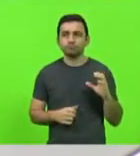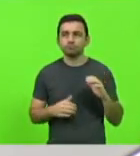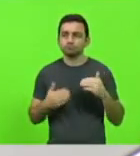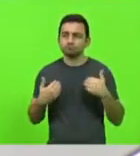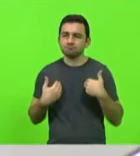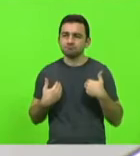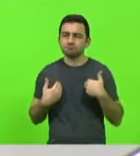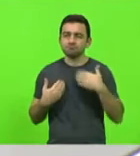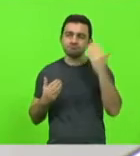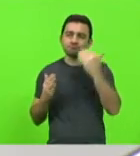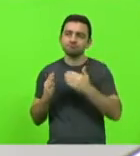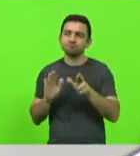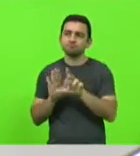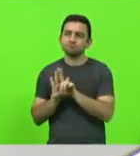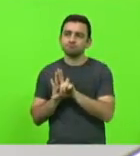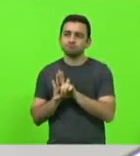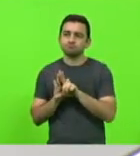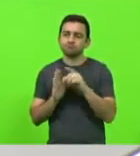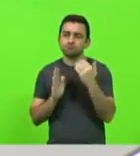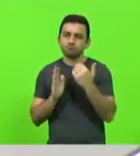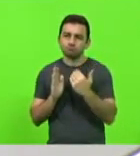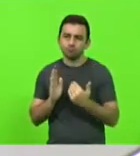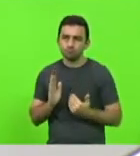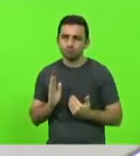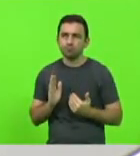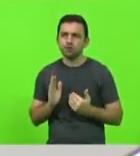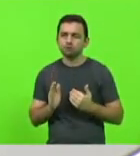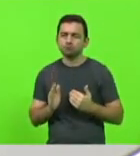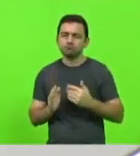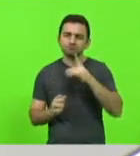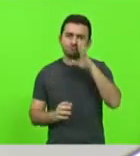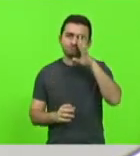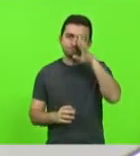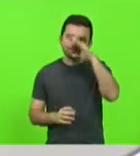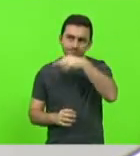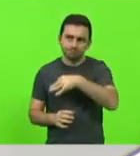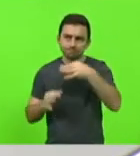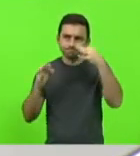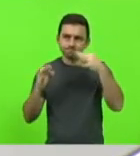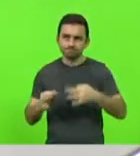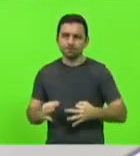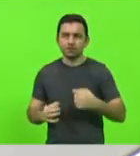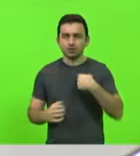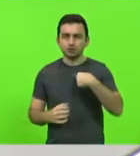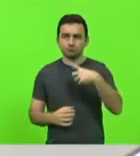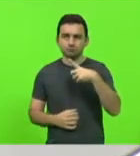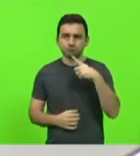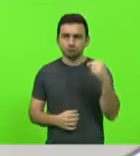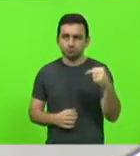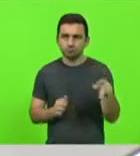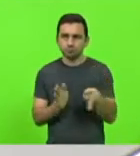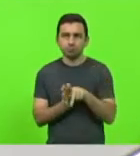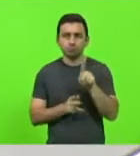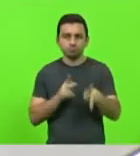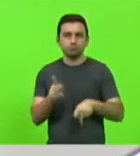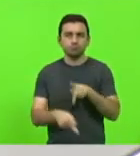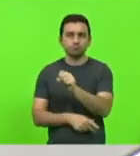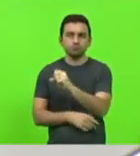observar as leis, desempenhando leal e sinceramente o mandato que me foi outorgado pelo povo